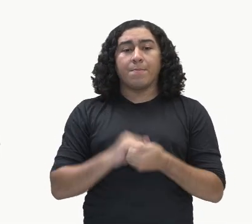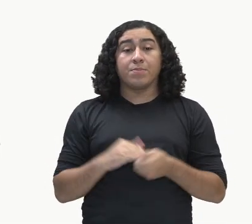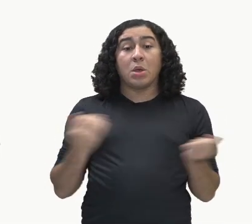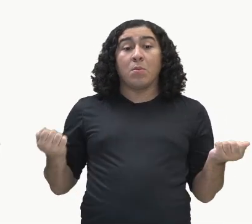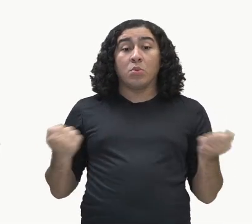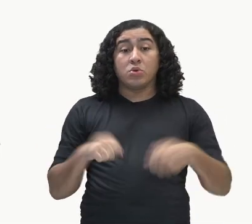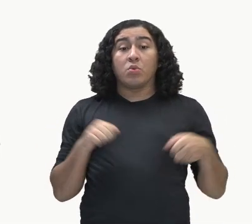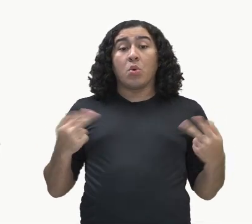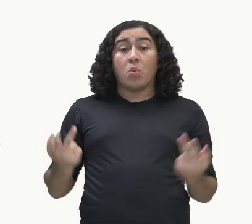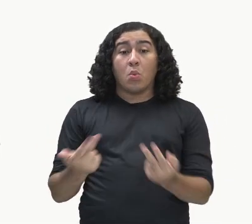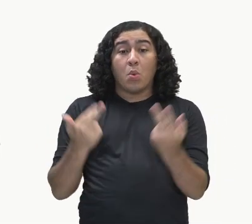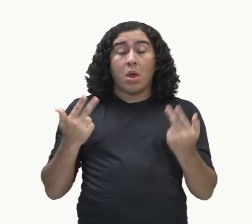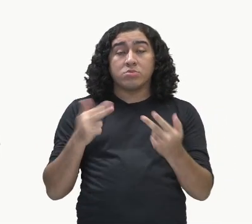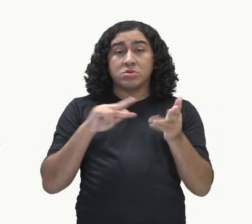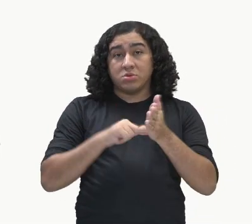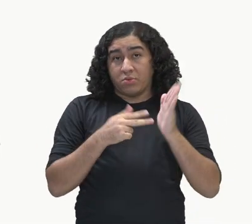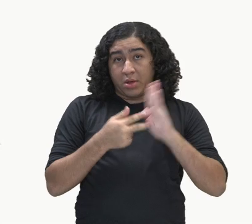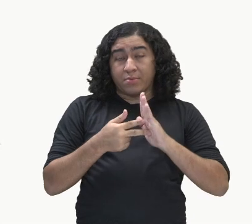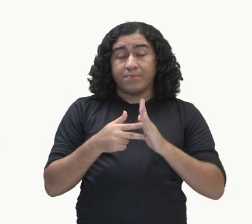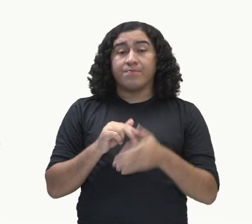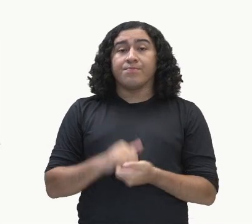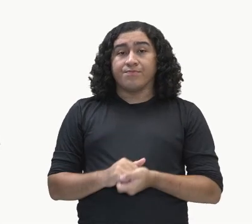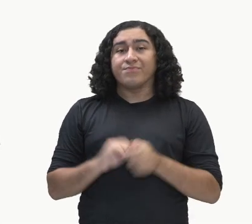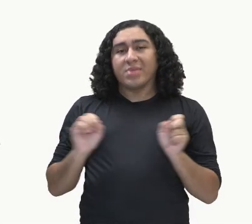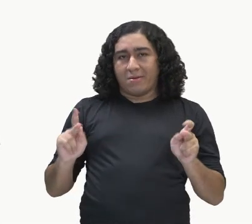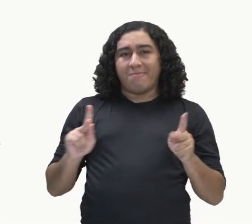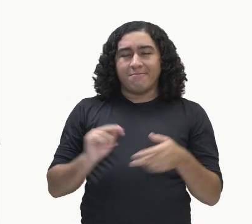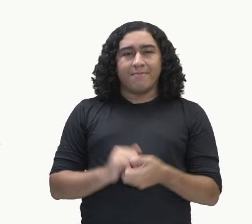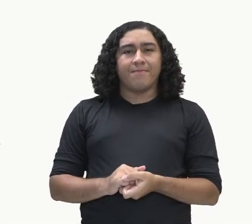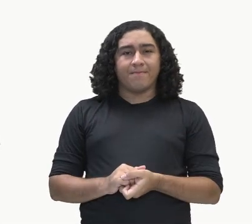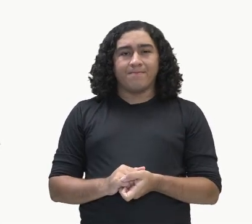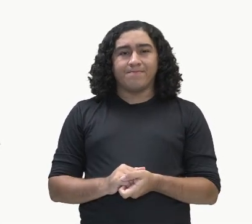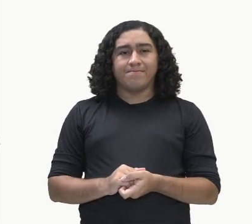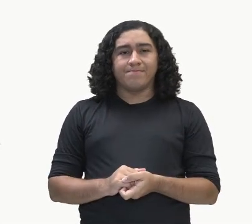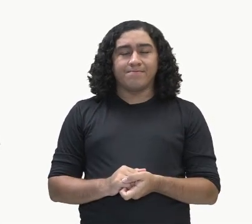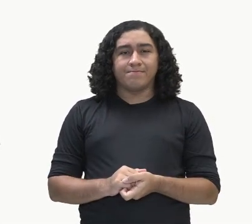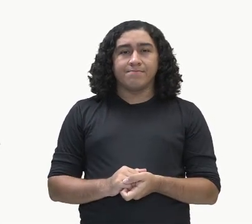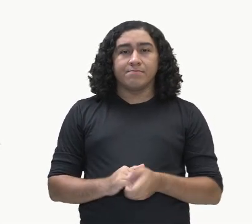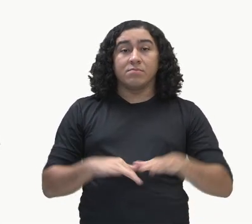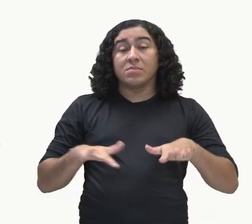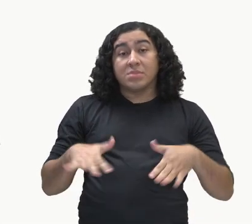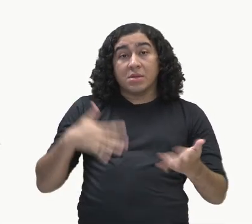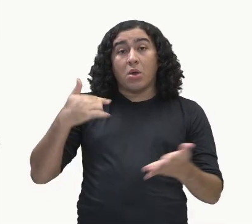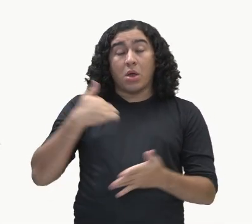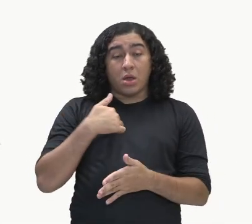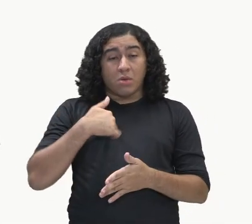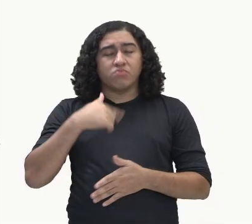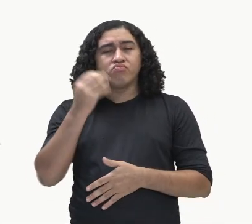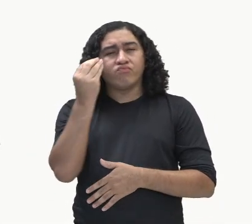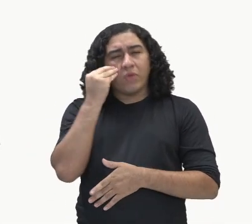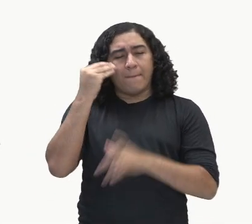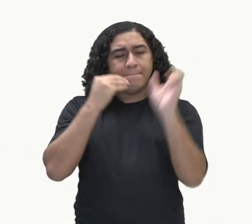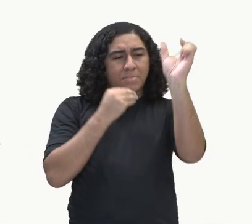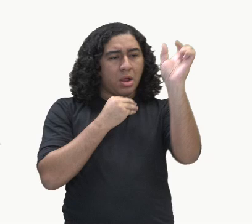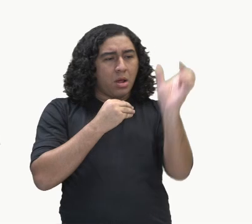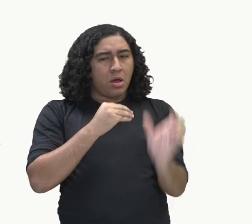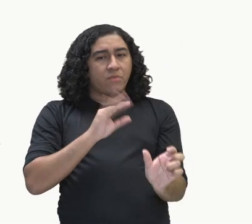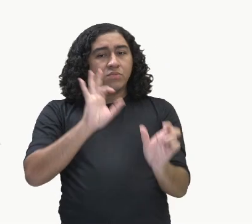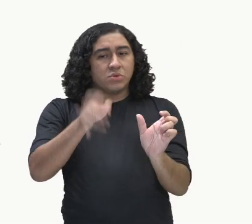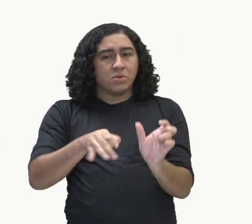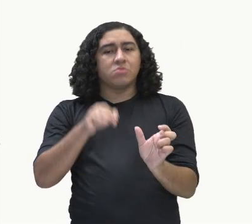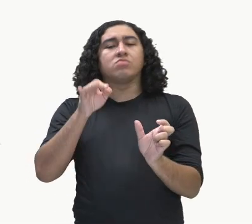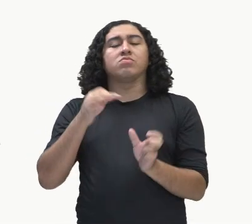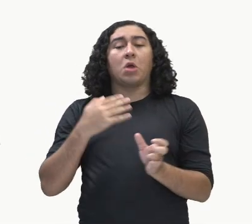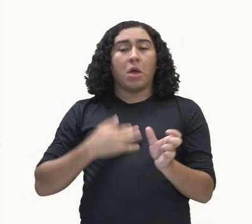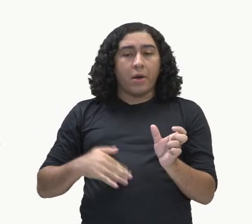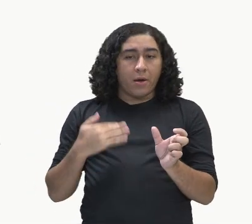mesmo significado, ok? Então, eu vou marcando aqui devagarinho as palavras com vocês,